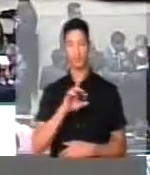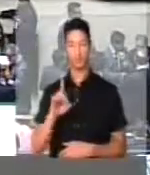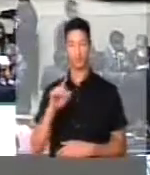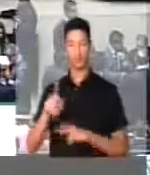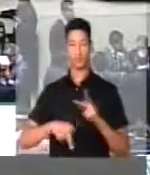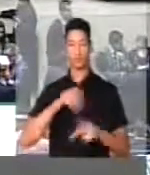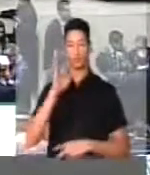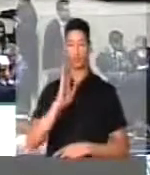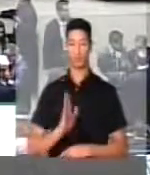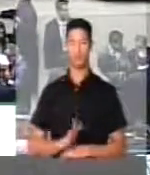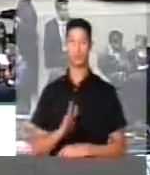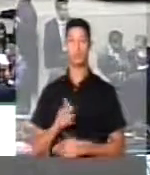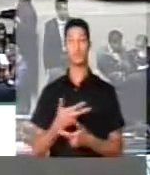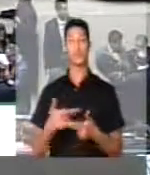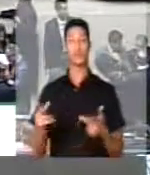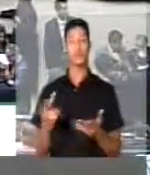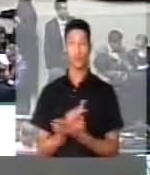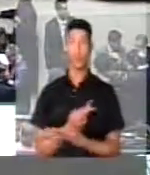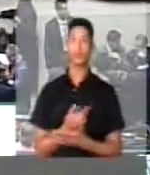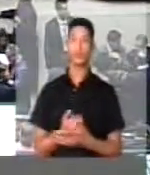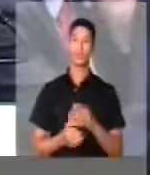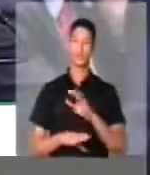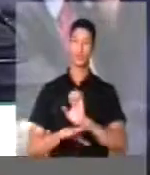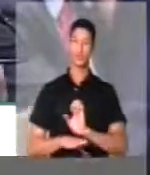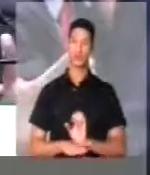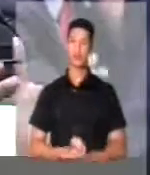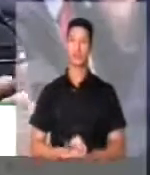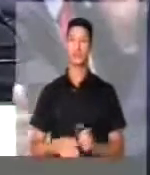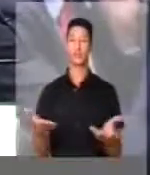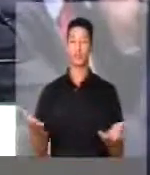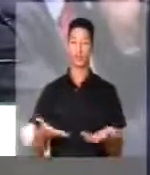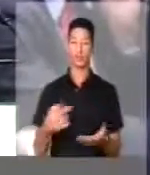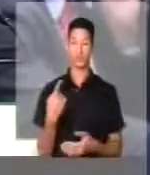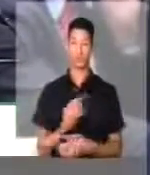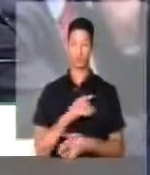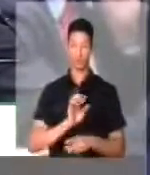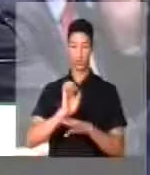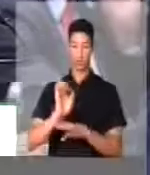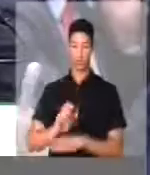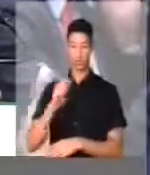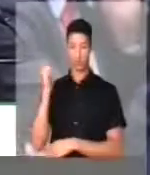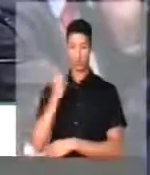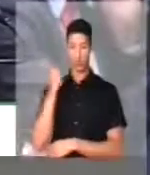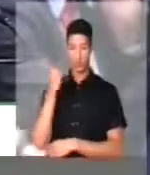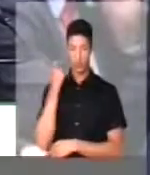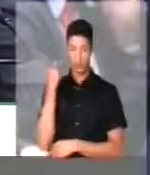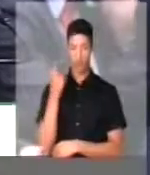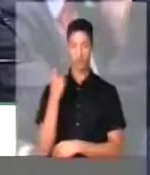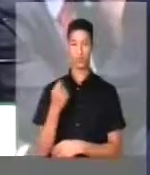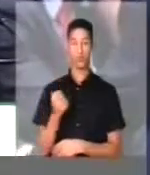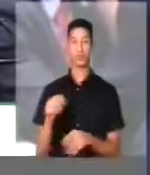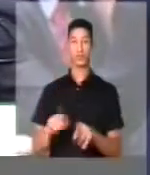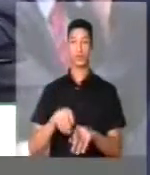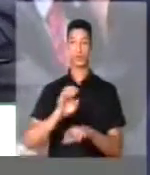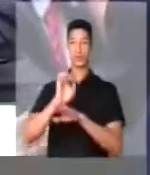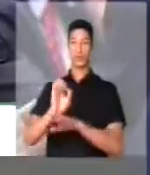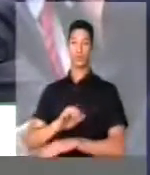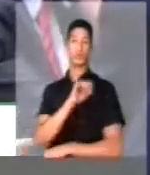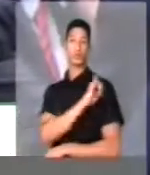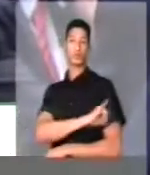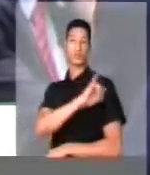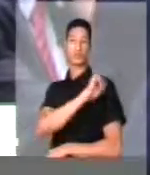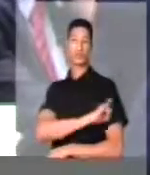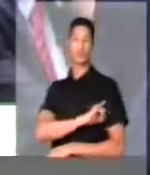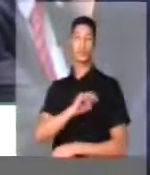povo brasileiro. As coisas acontecem nos estados. Hoje é o nosso estado Rio Grande do Sul, o estado do Rio de